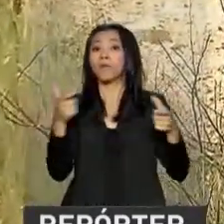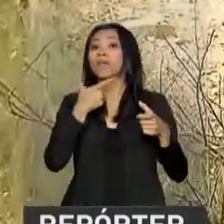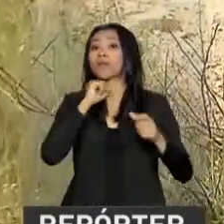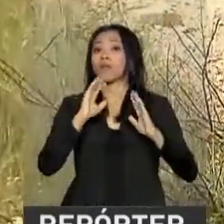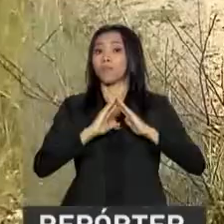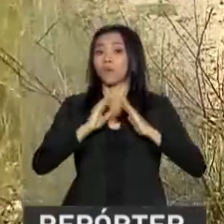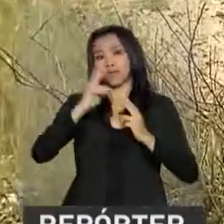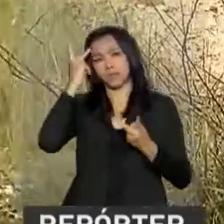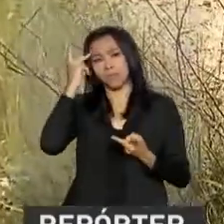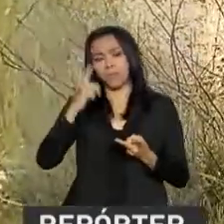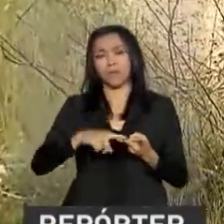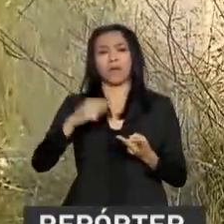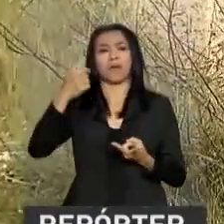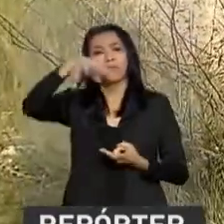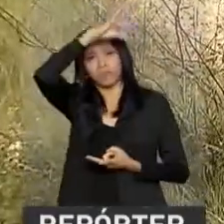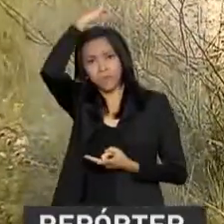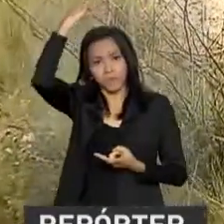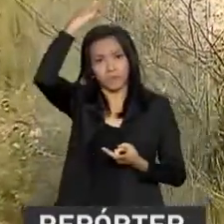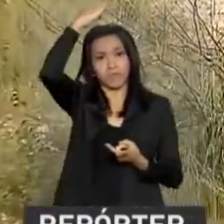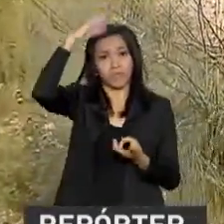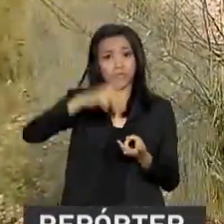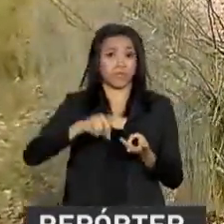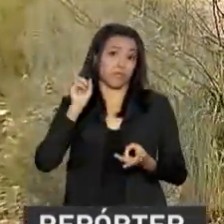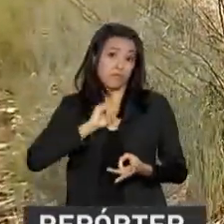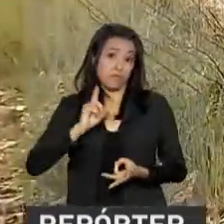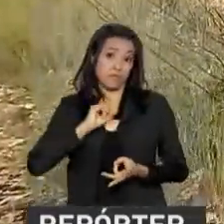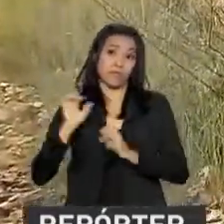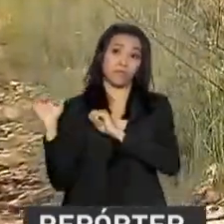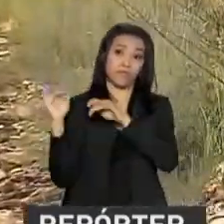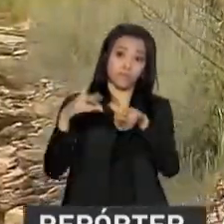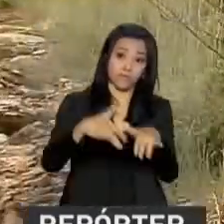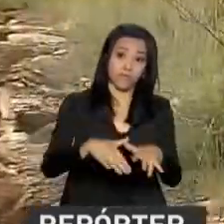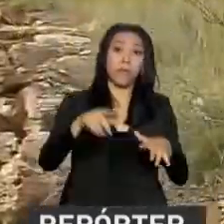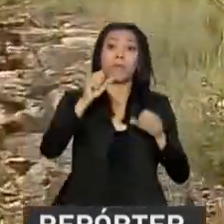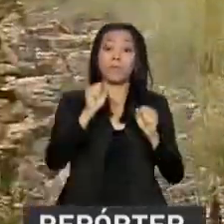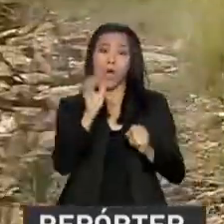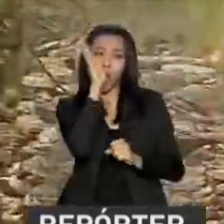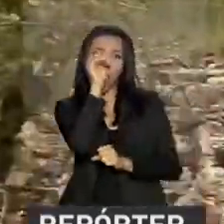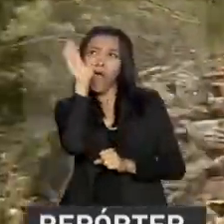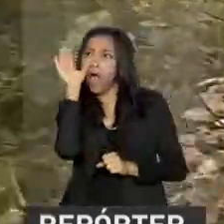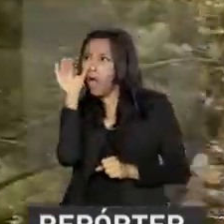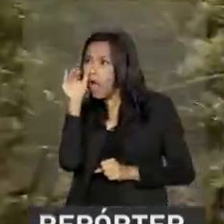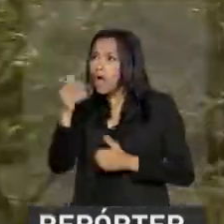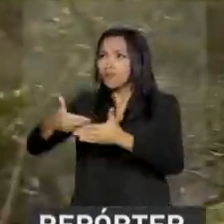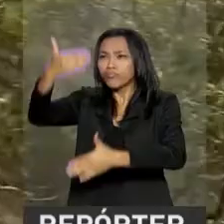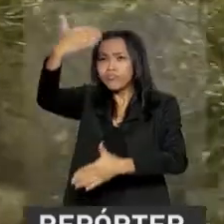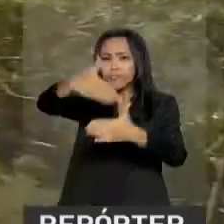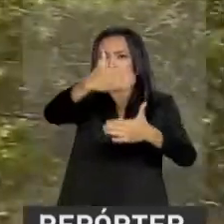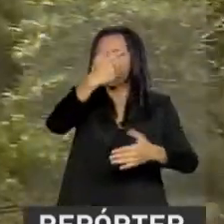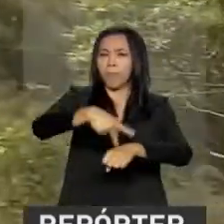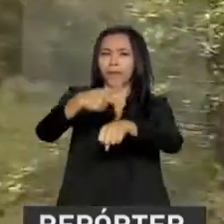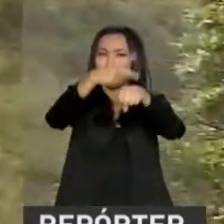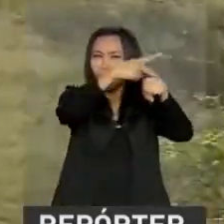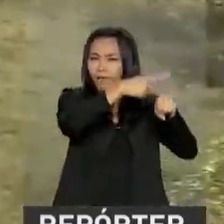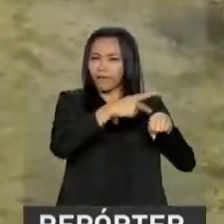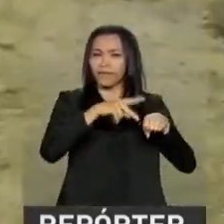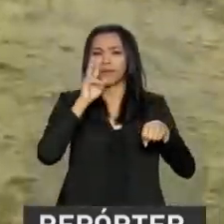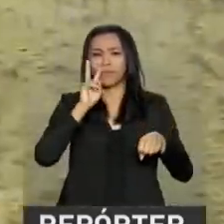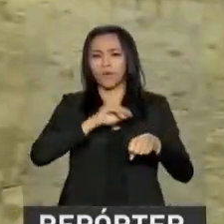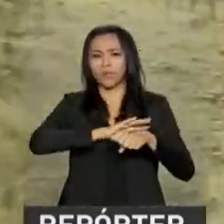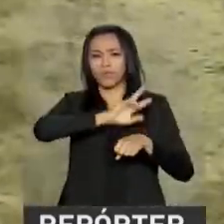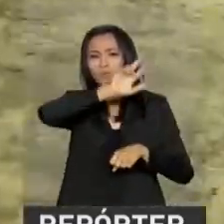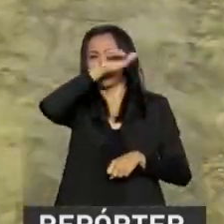são paulo espírito santo quem passa por aqui pode conferir os chapadões os games ou mergulhar em uma das cachoeiras